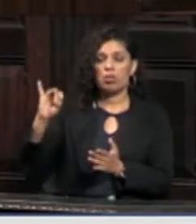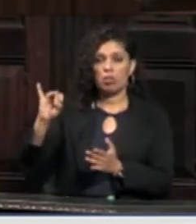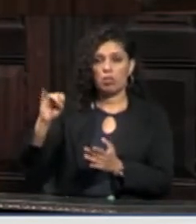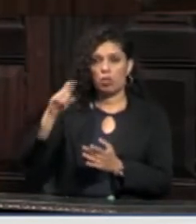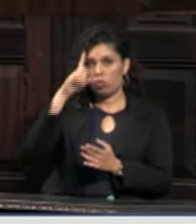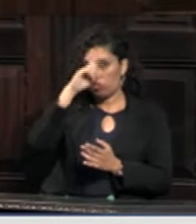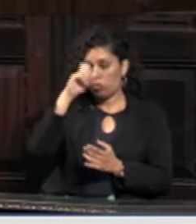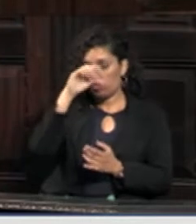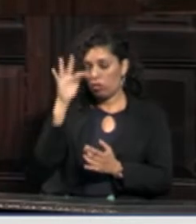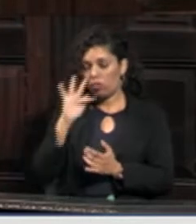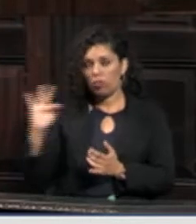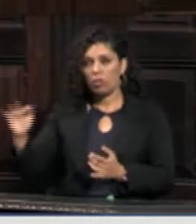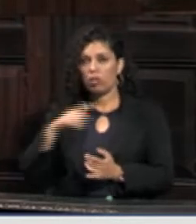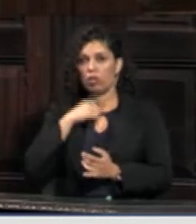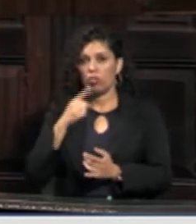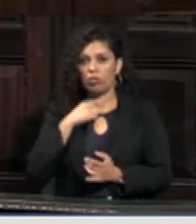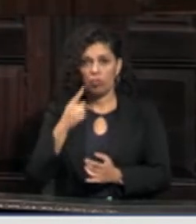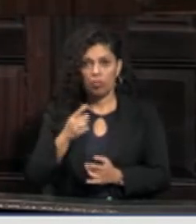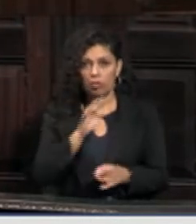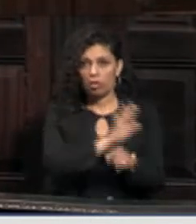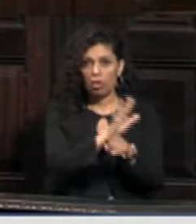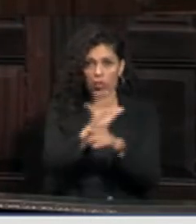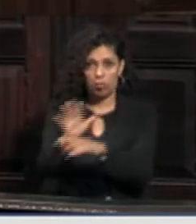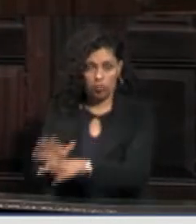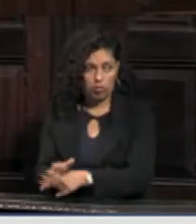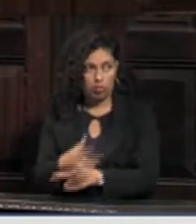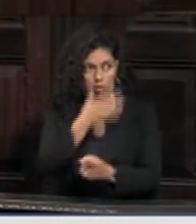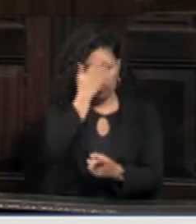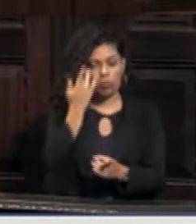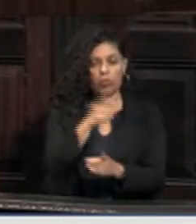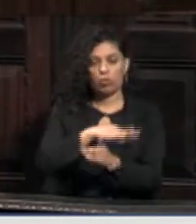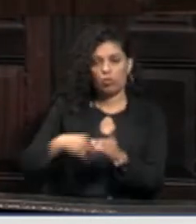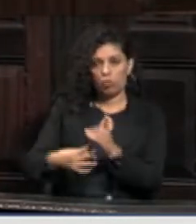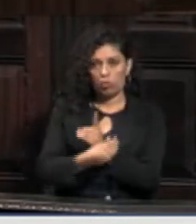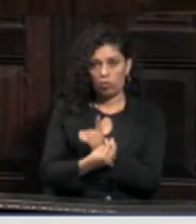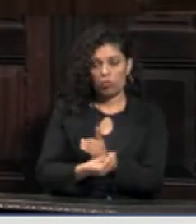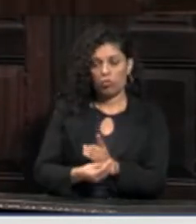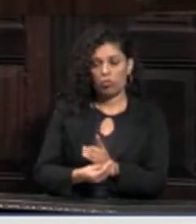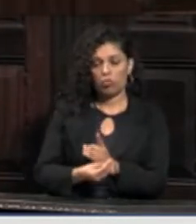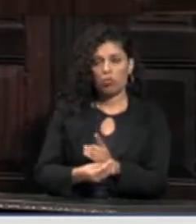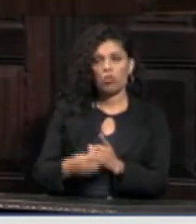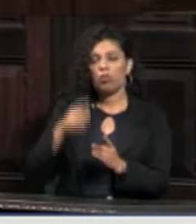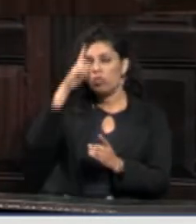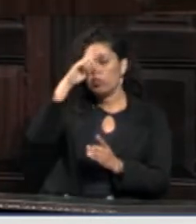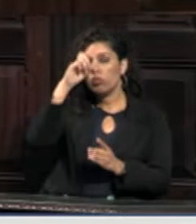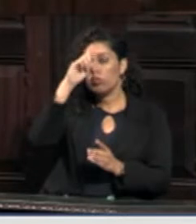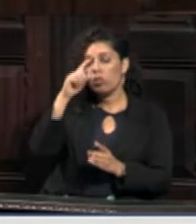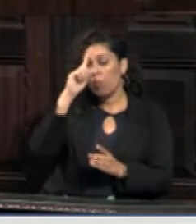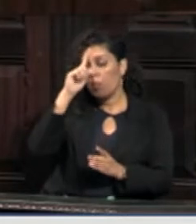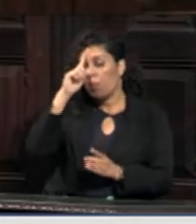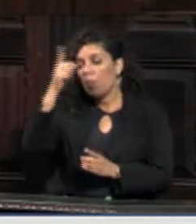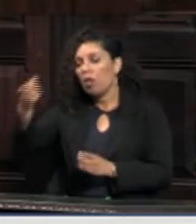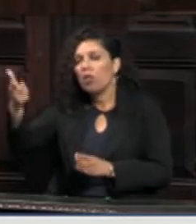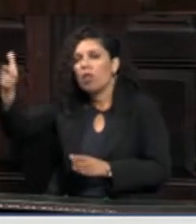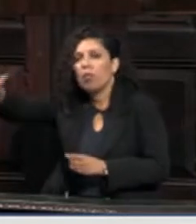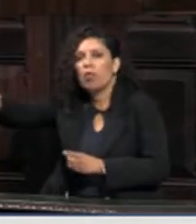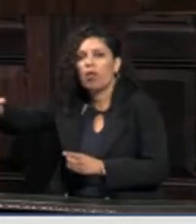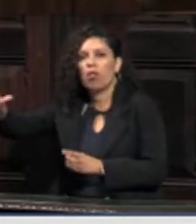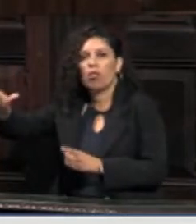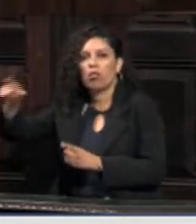não conseguem atender a sua demanda, elas transferem essa demanda para as unidades estaduais e municipais.